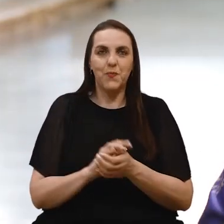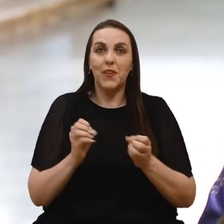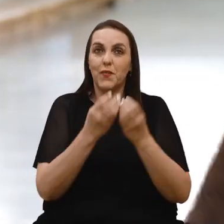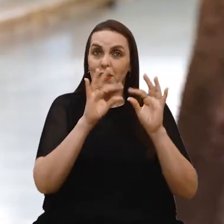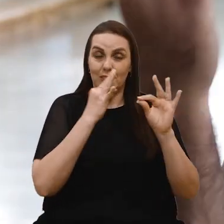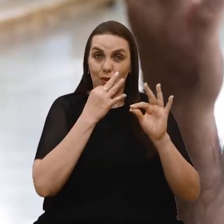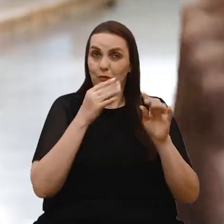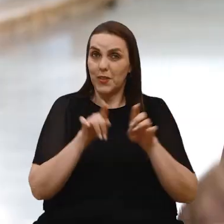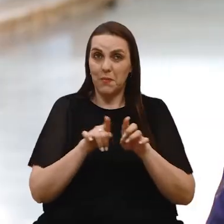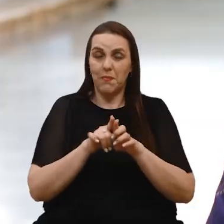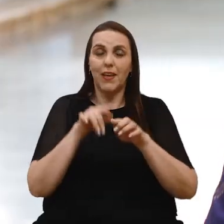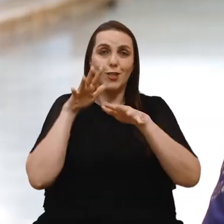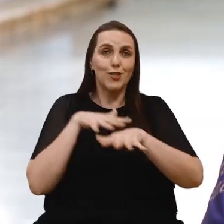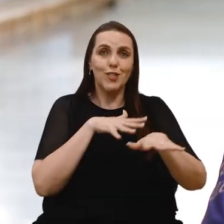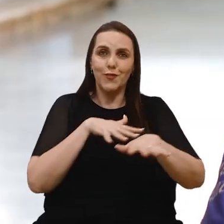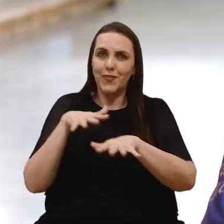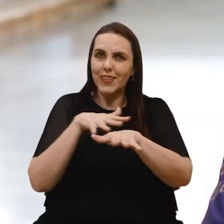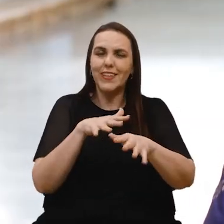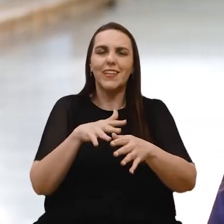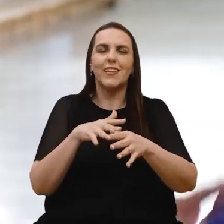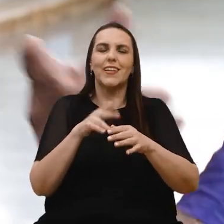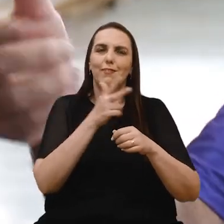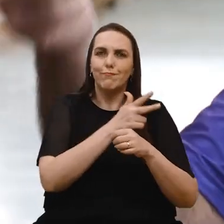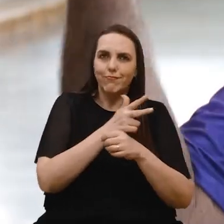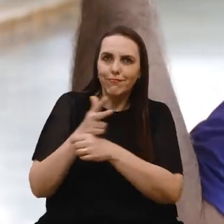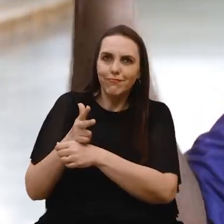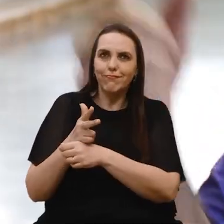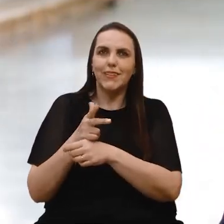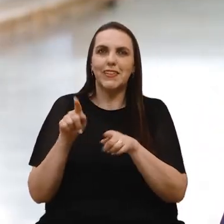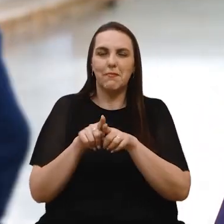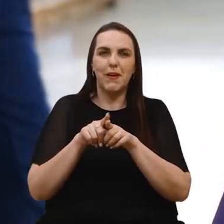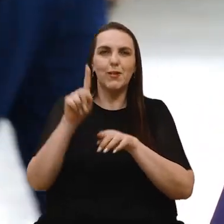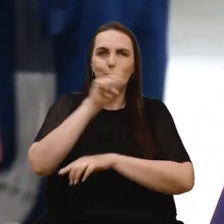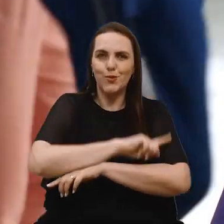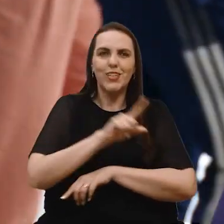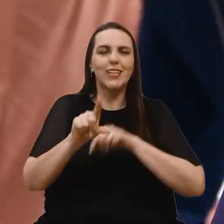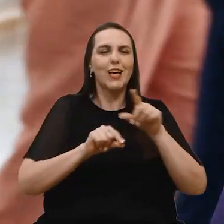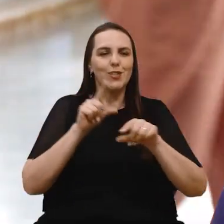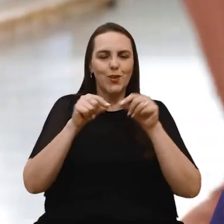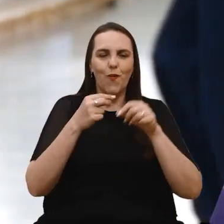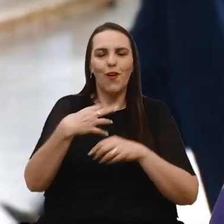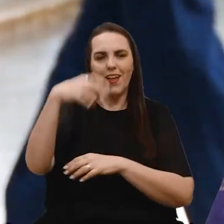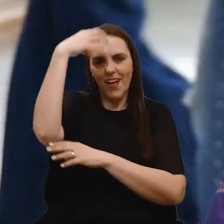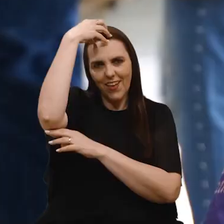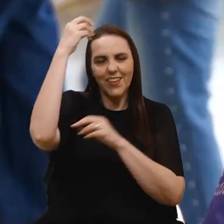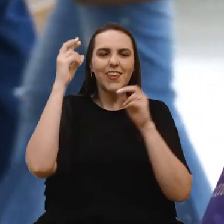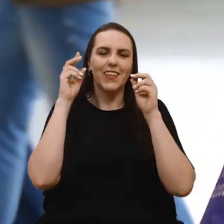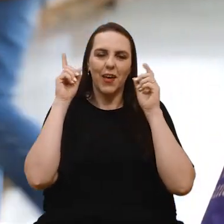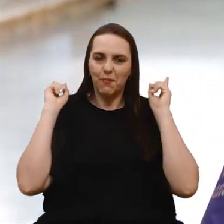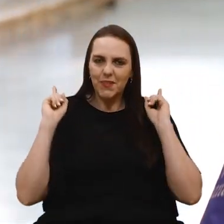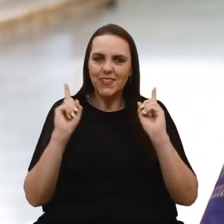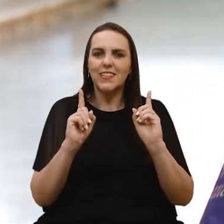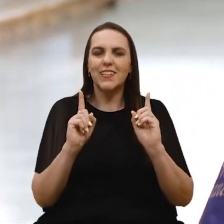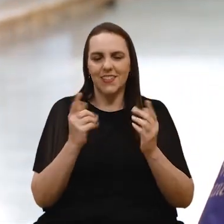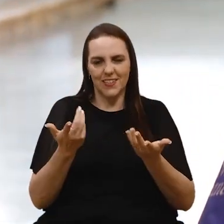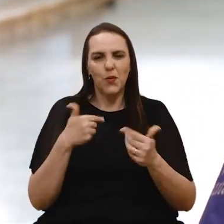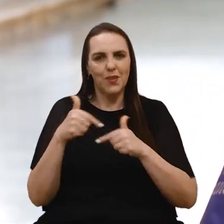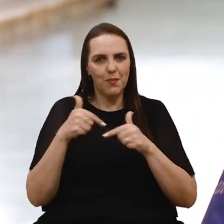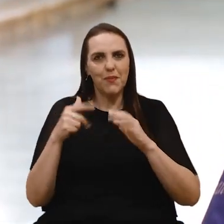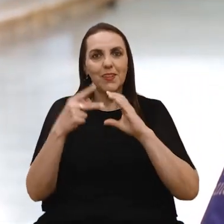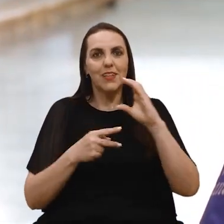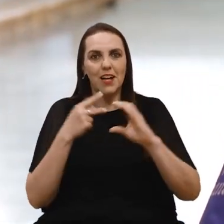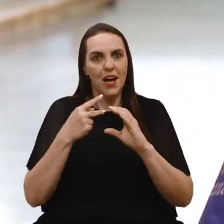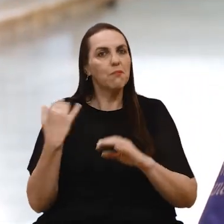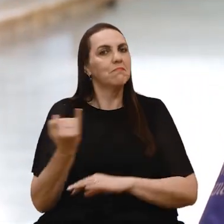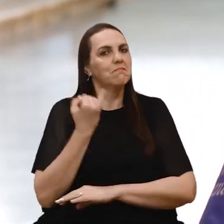Não só aqui, mas nos desfiles também, a transmissão do Dia da Escolha, da Rainha e Princesas. Então esse trabalho que a Câmara faz